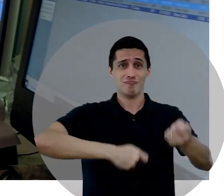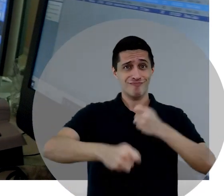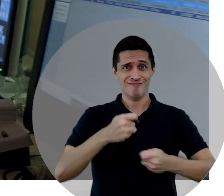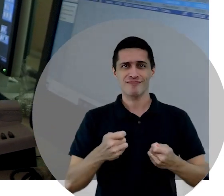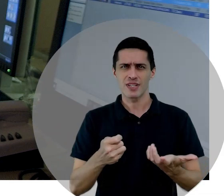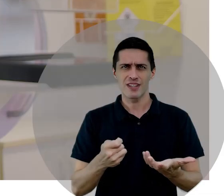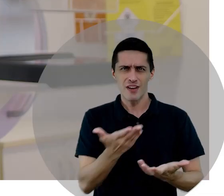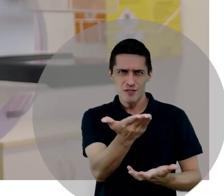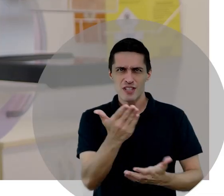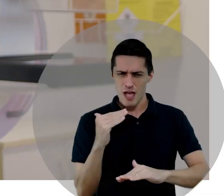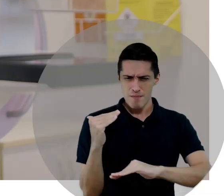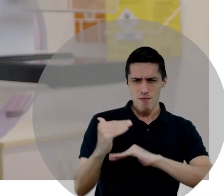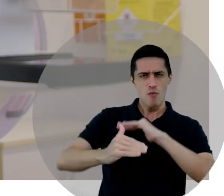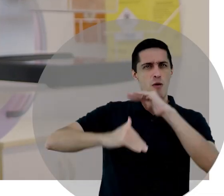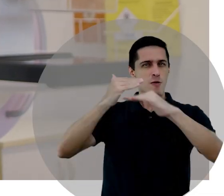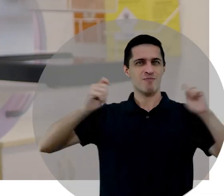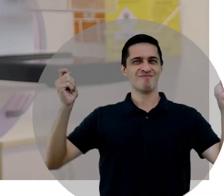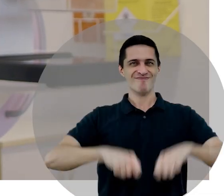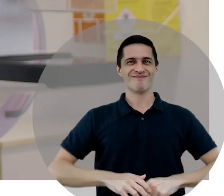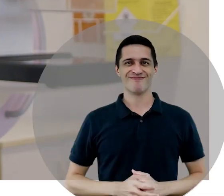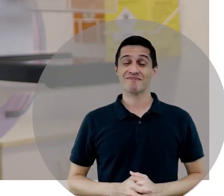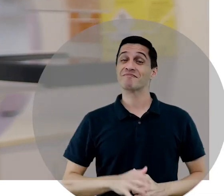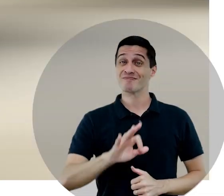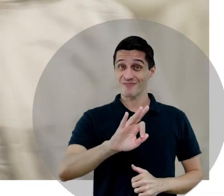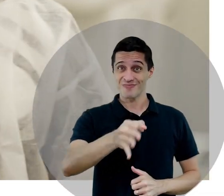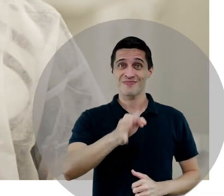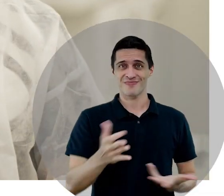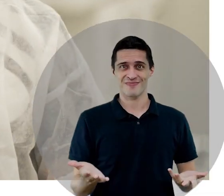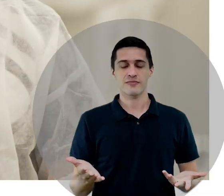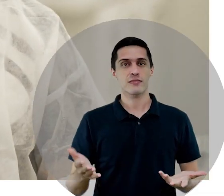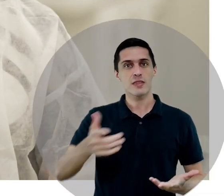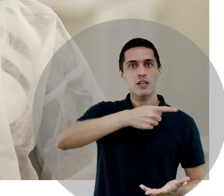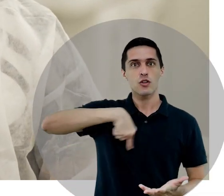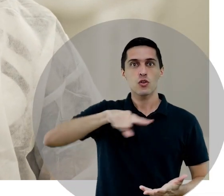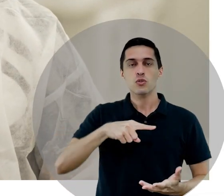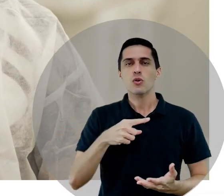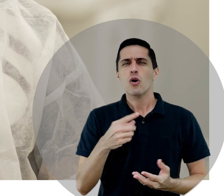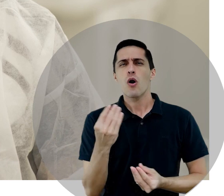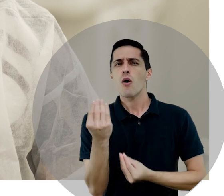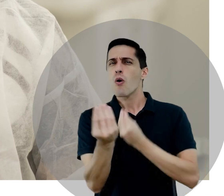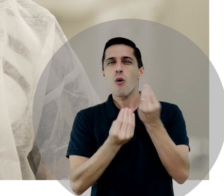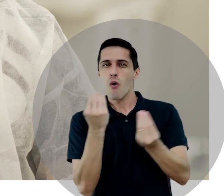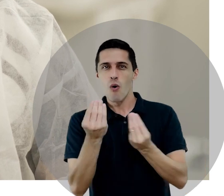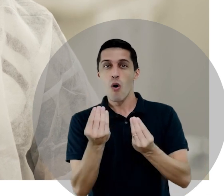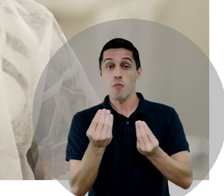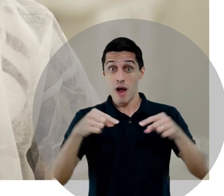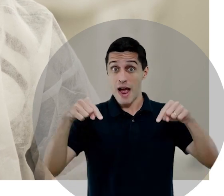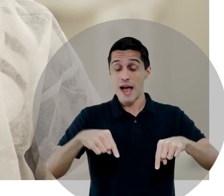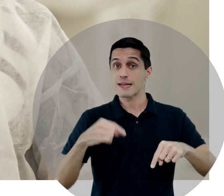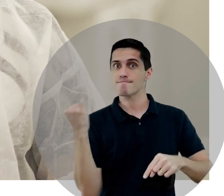e administração. Não vai faltar oportunidades para a gente crescer e se desenvolver. É isso mesmo, Cláudia. E nós levantamos como